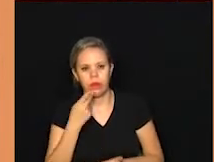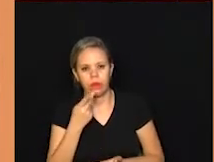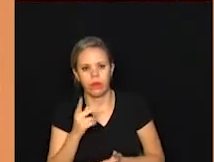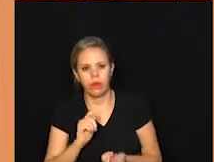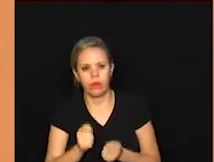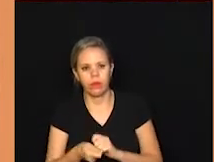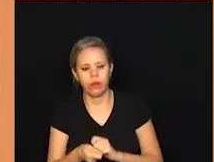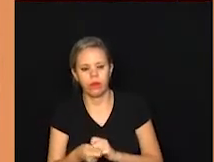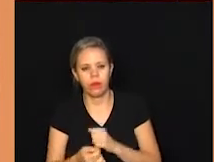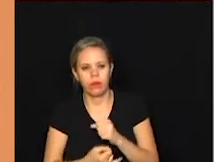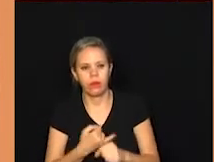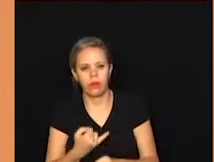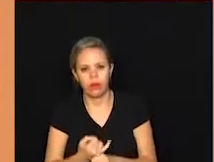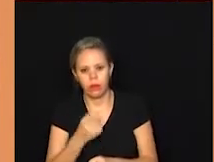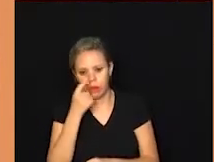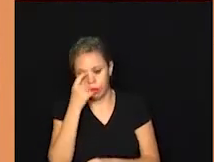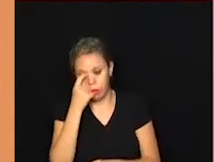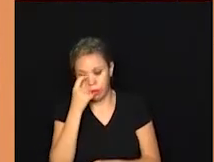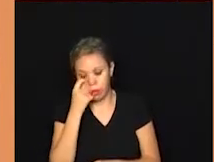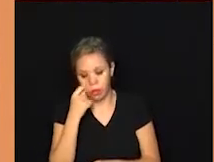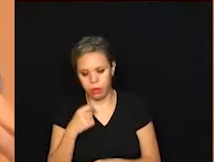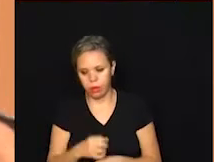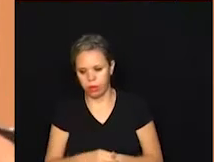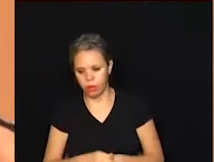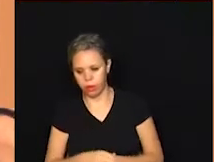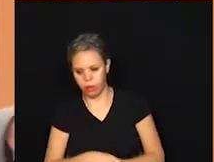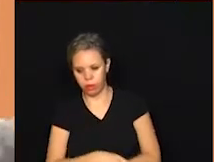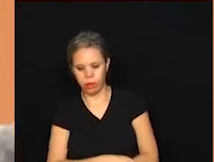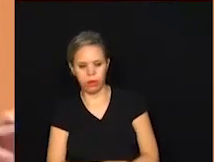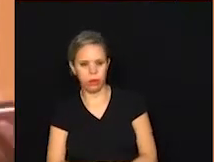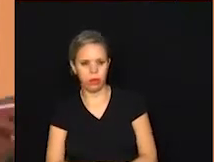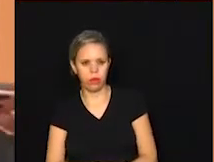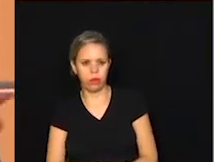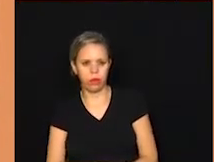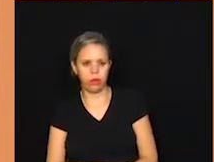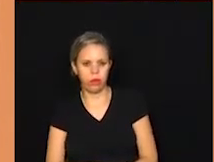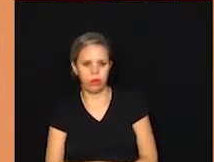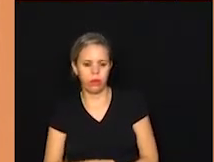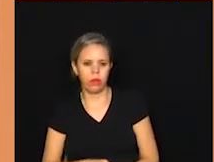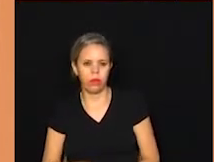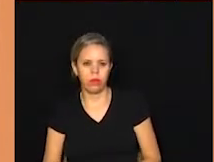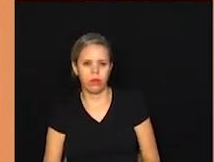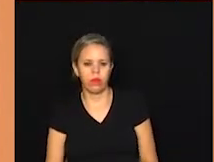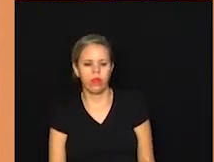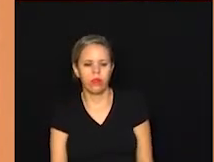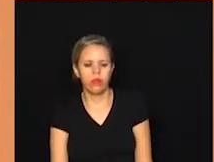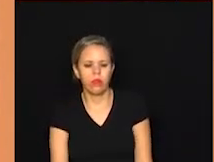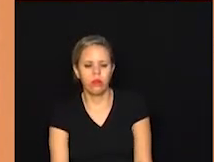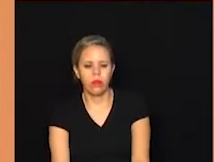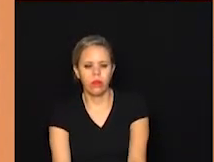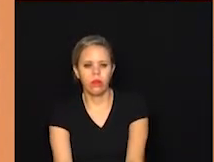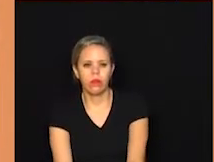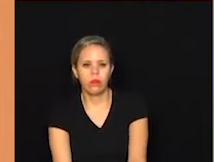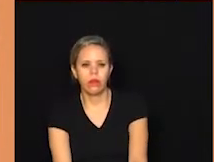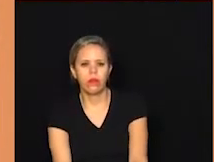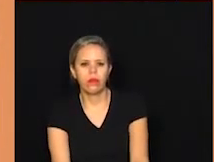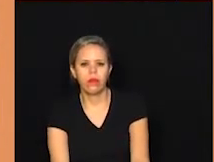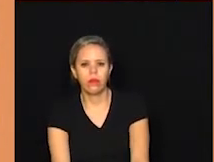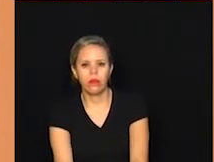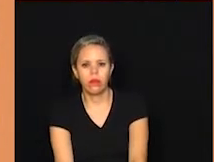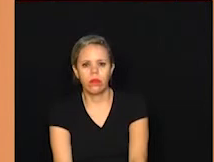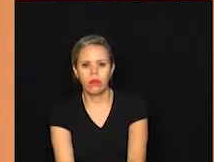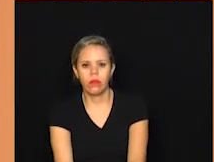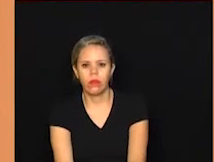adaptando à plataforma aqui. Enquanto isso, vou ver se chegou mais alguma questão aqui pelo nosso